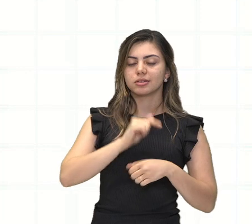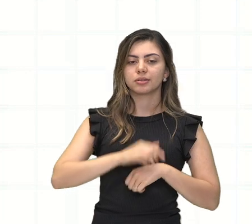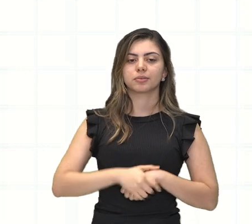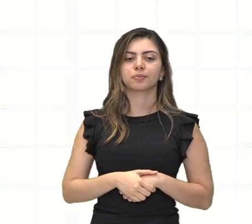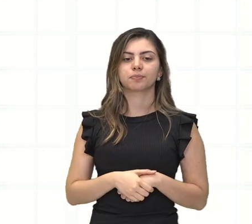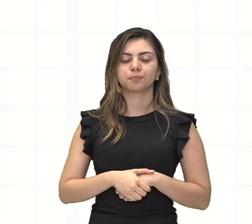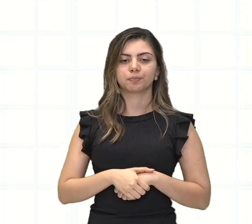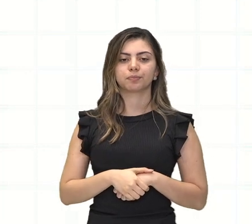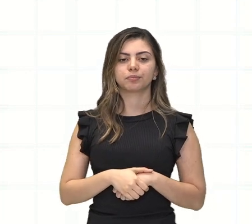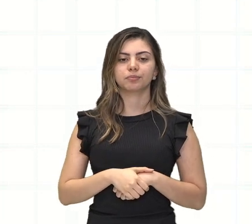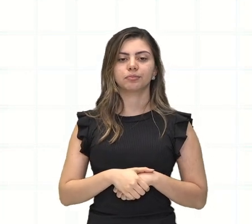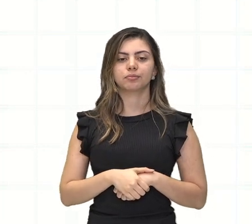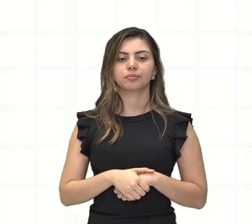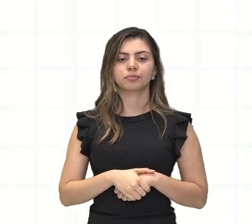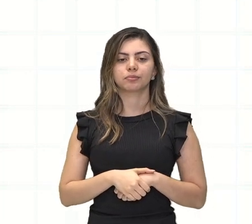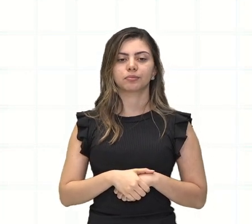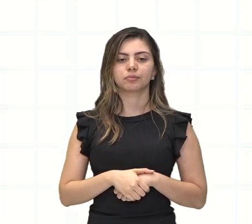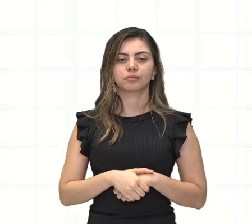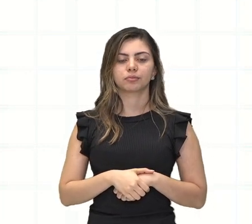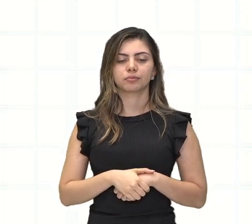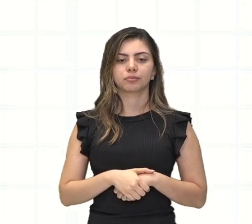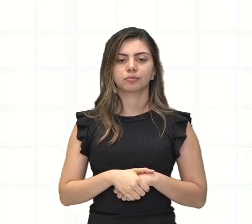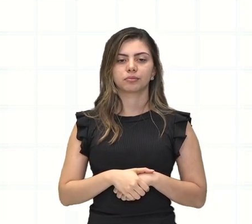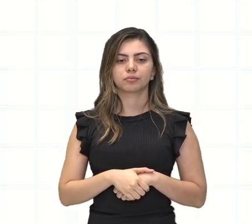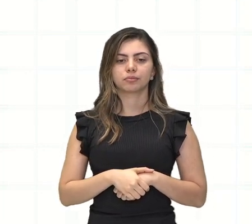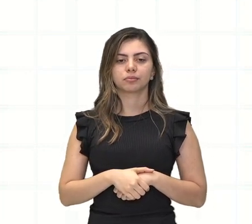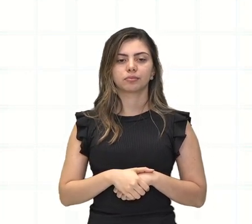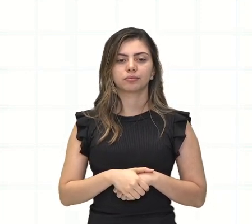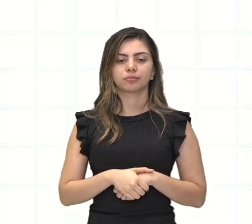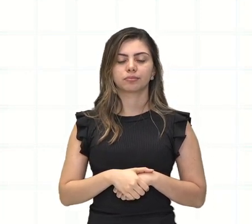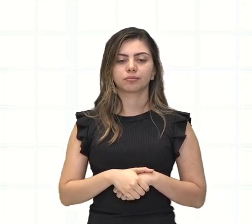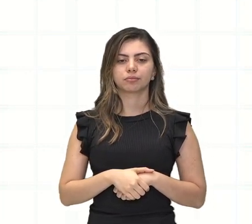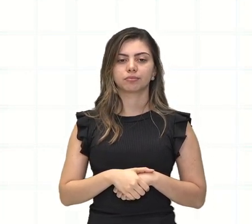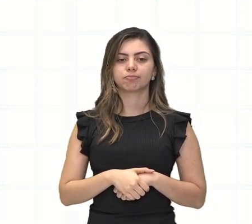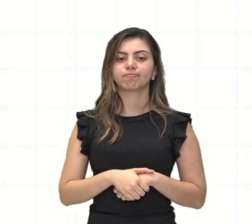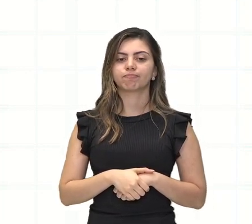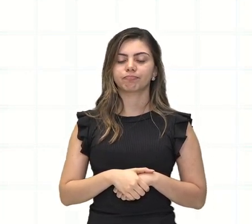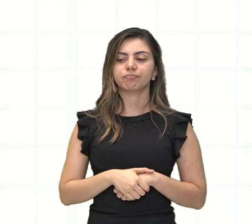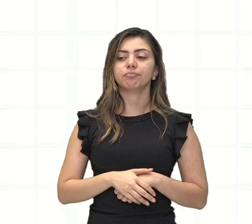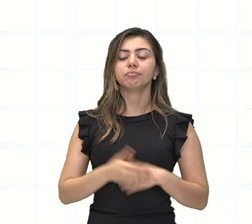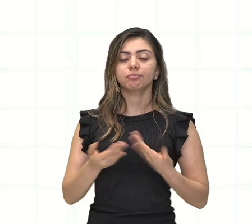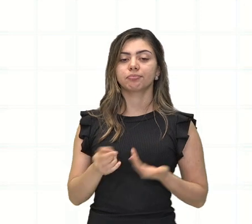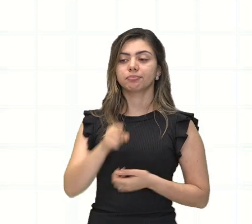alunos fizeram